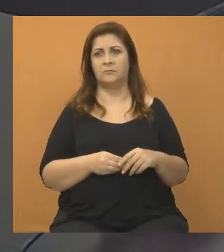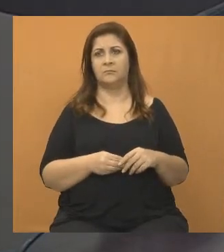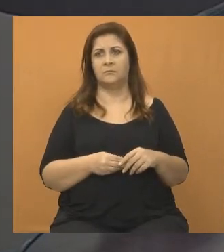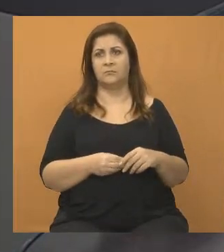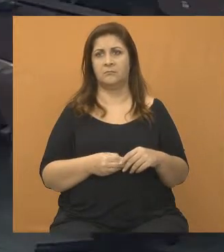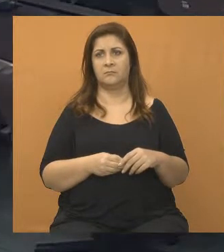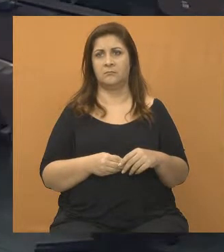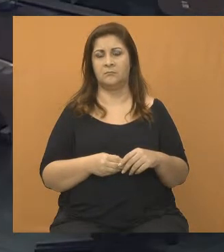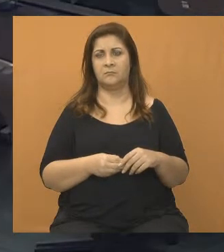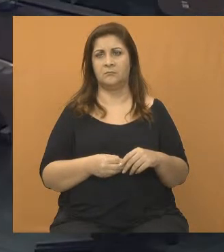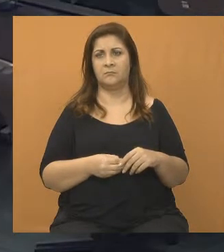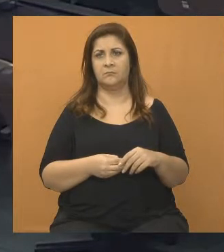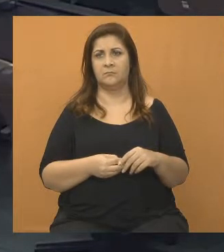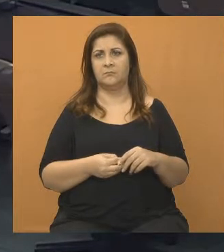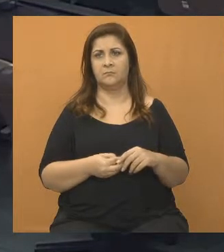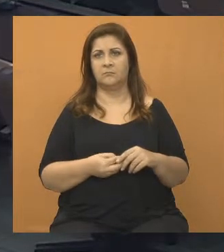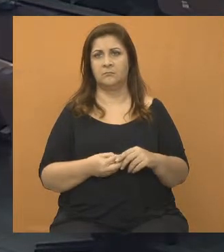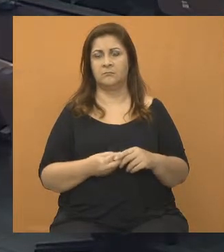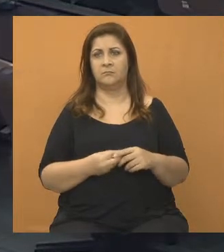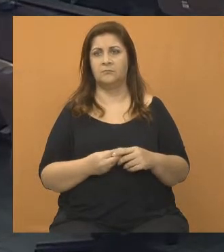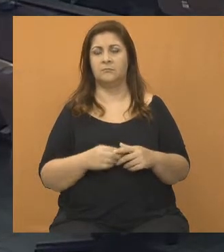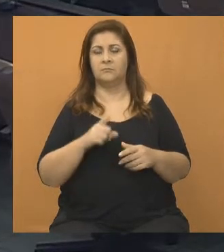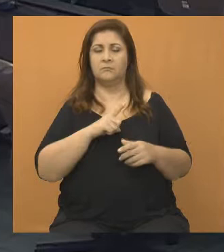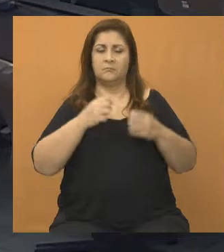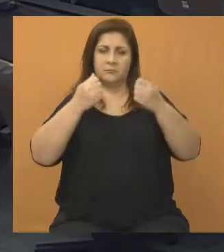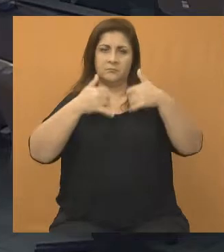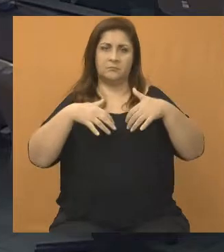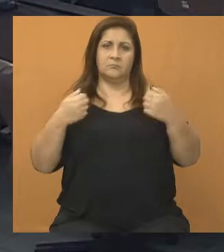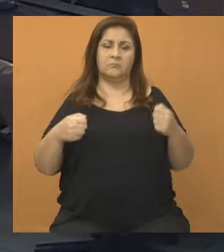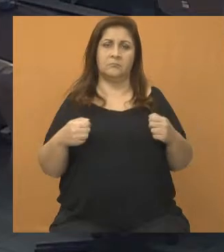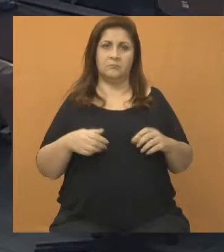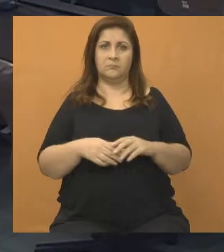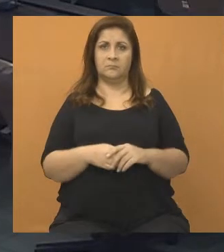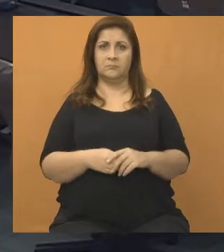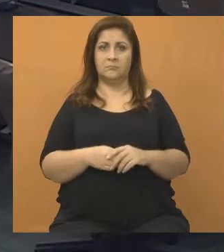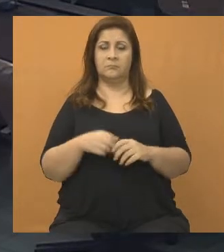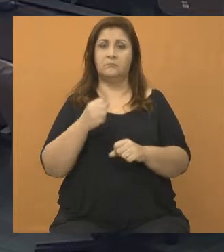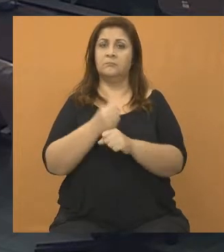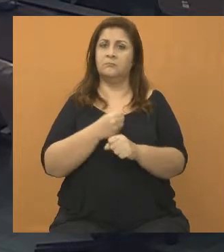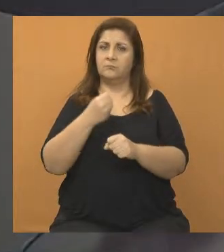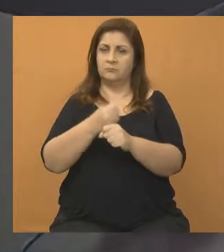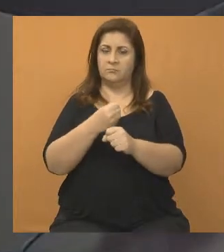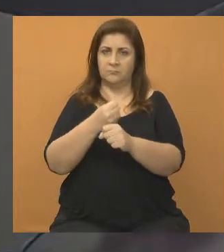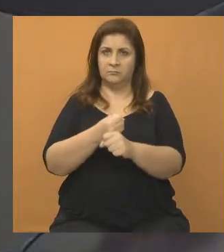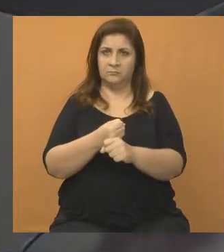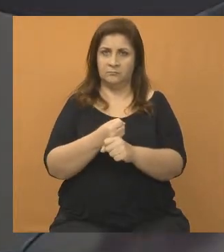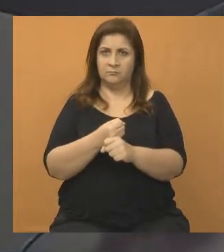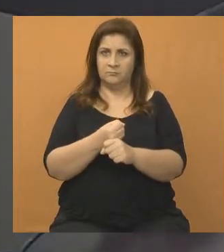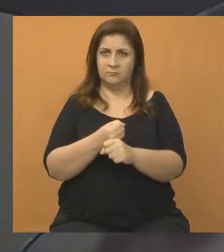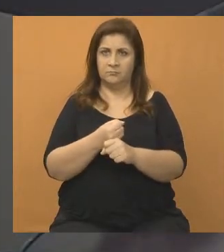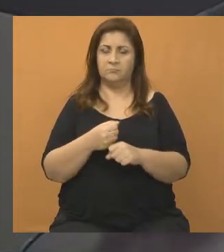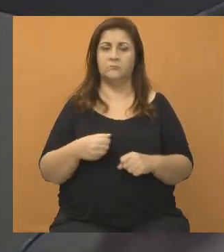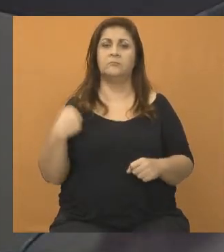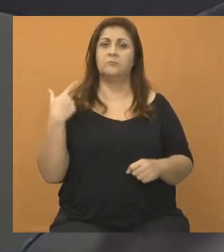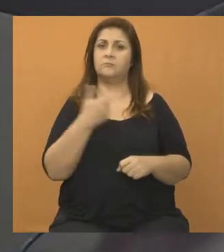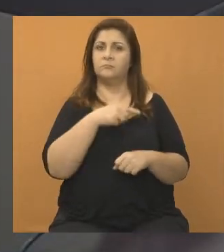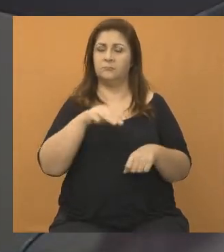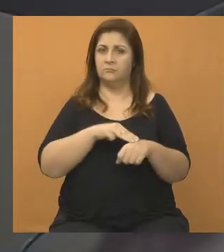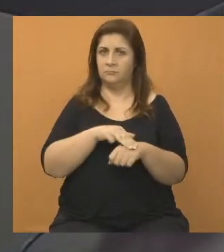explicação. Aí, porque a gente tem essa explicação. Agora, todos os anos, a gente discute